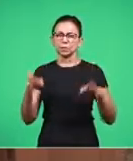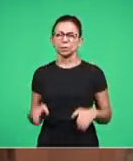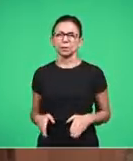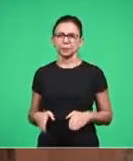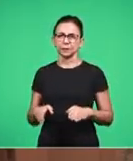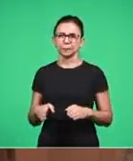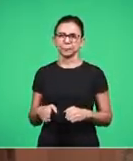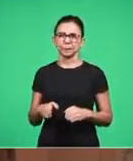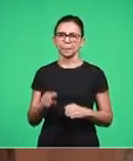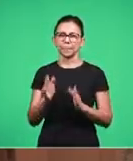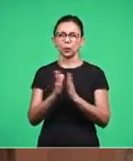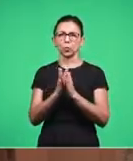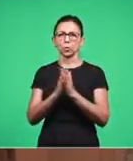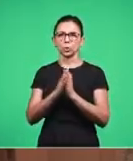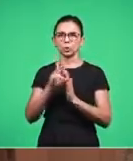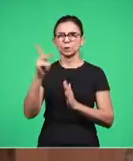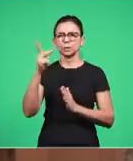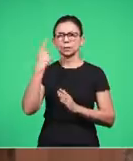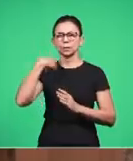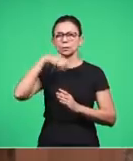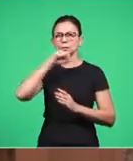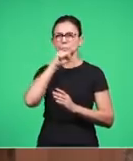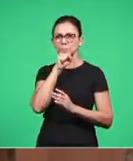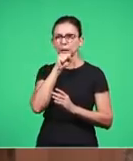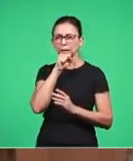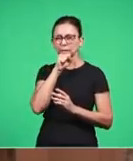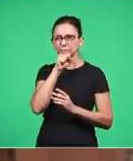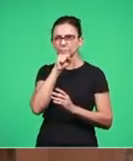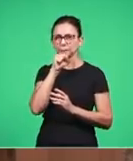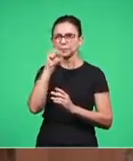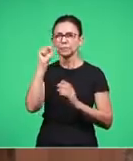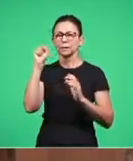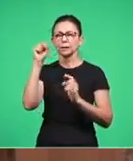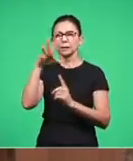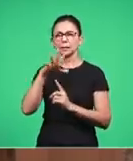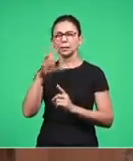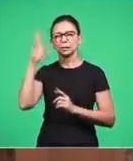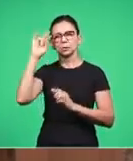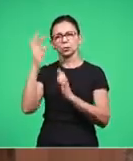Cristo, as doces e ternas consolações do Espírito Santo, seja com todo o povo de